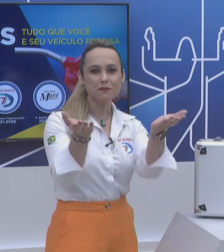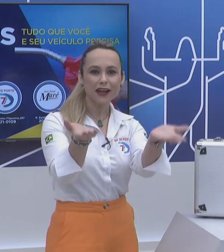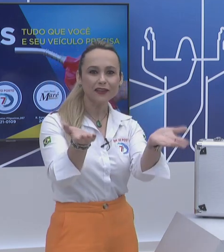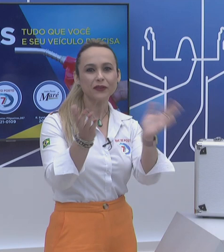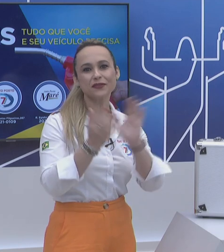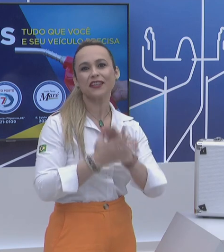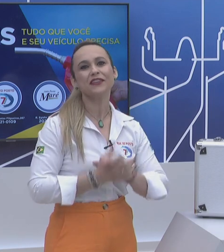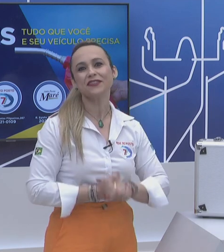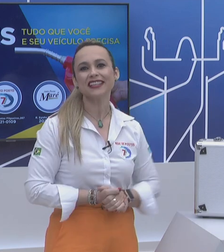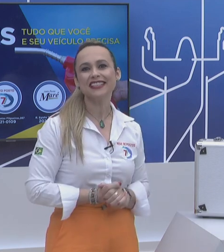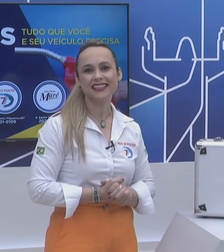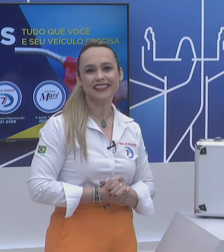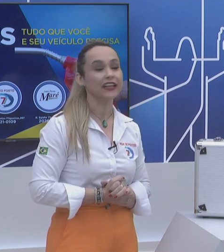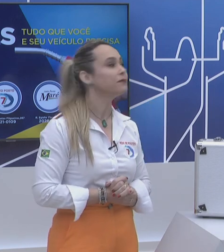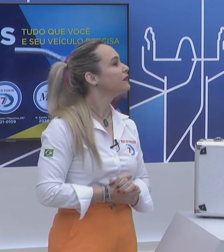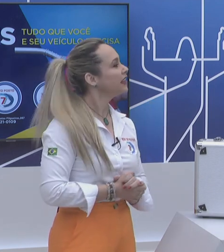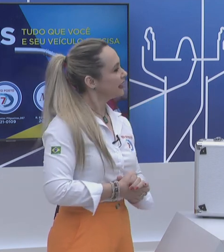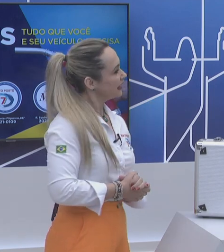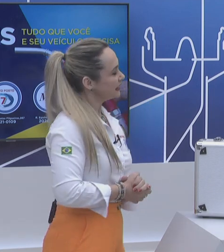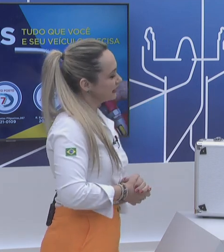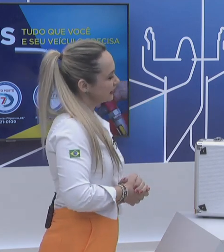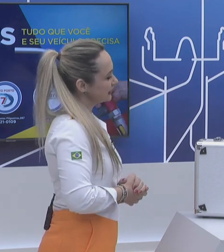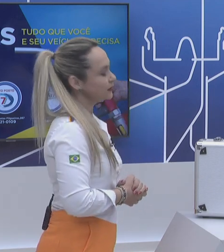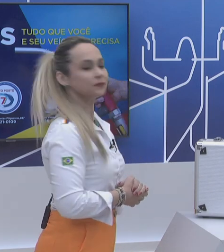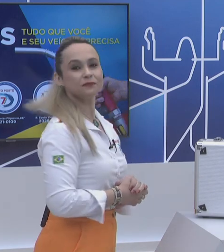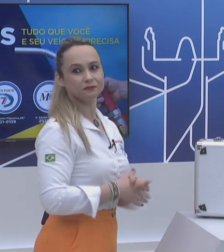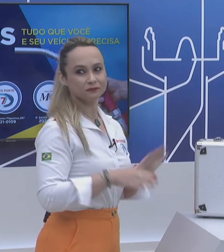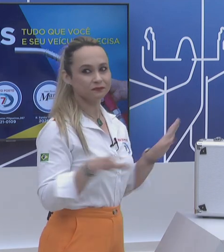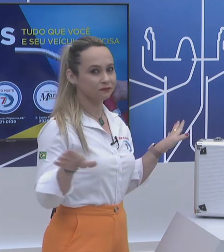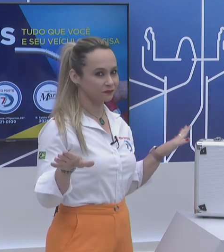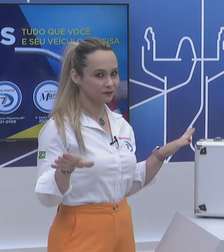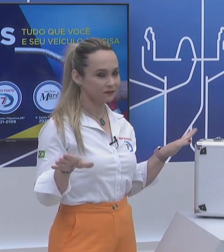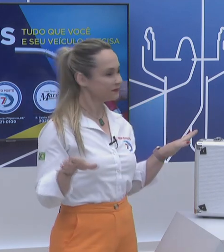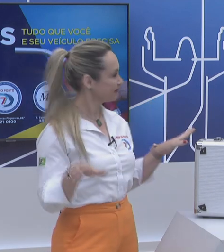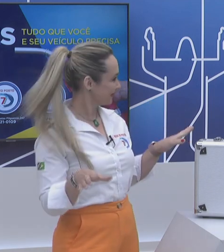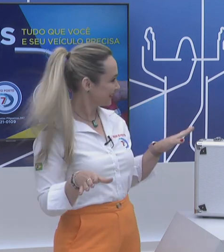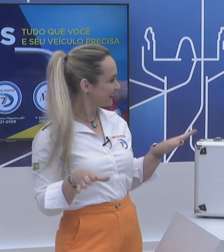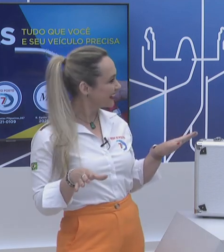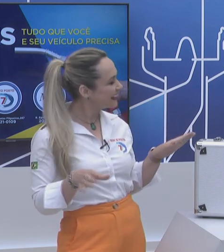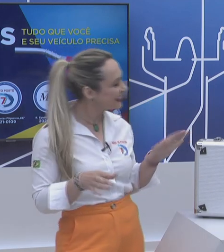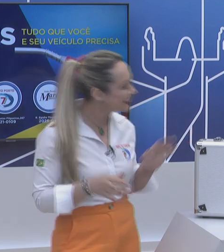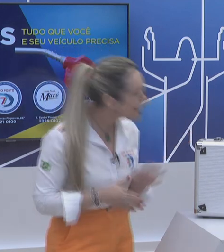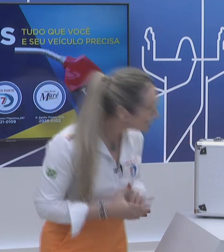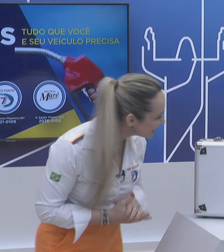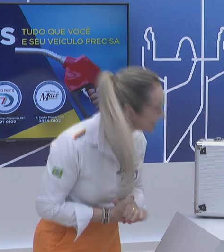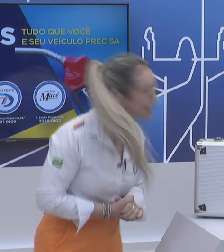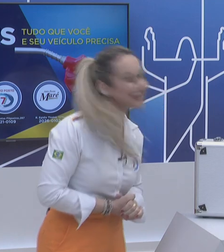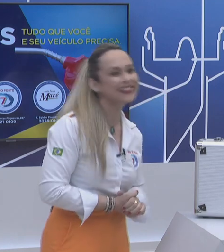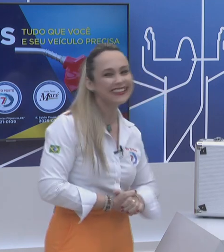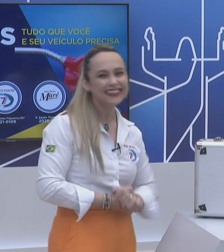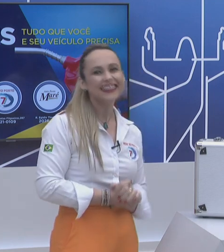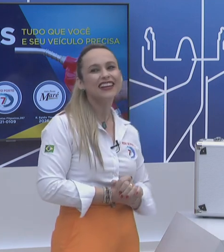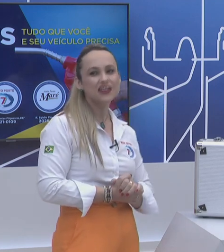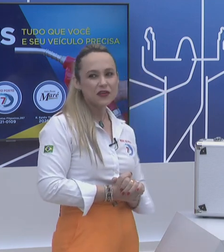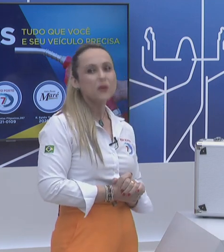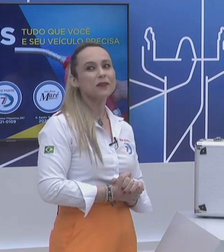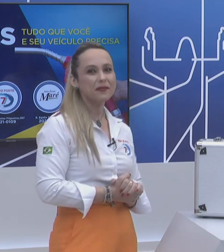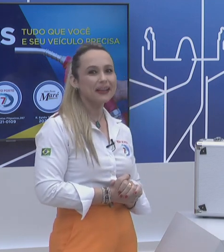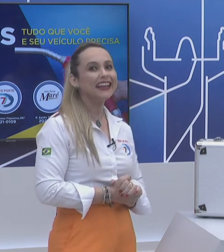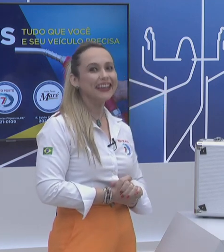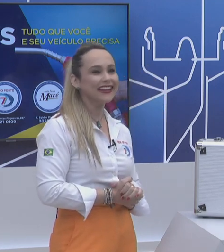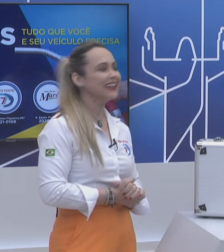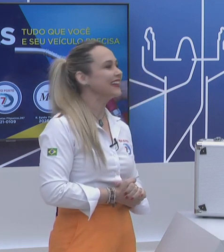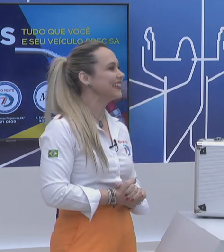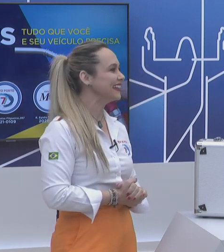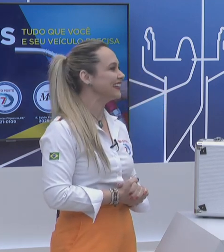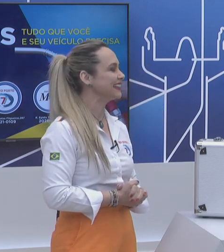você e para todos que nos assistem. Ó, a Cris chegou aqui e a gente nos bastidores, eu falei assim, gente, ela trouxe maquiagem pra gente. Ela, uma